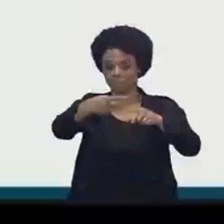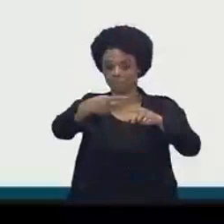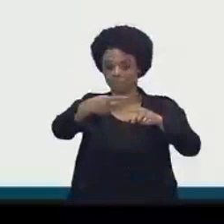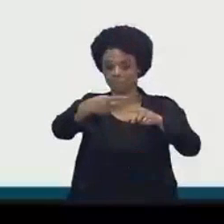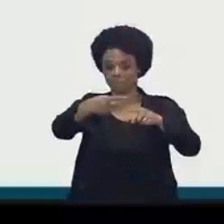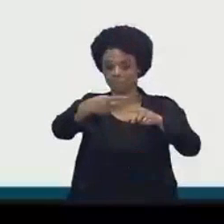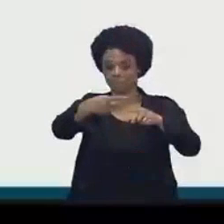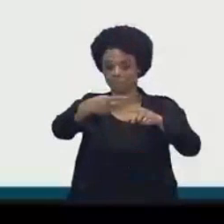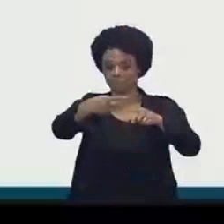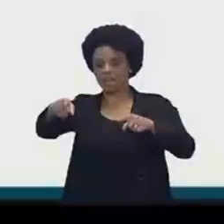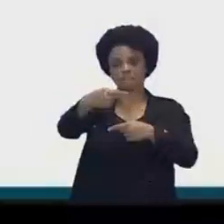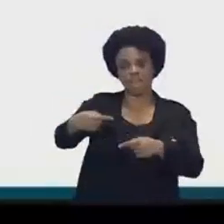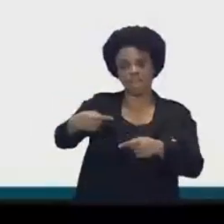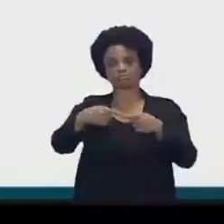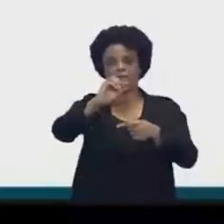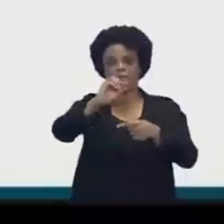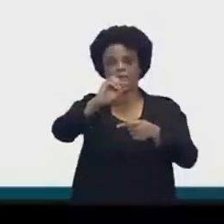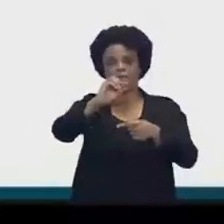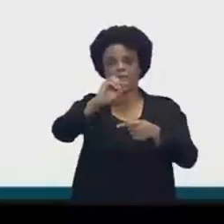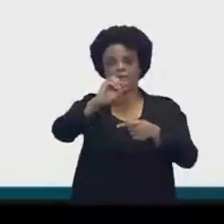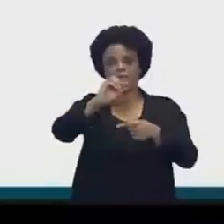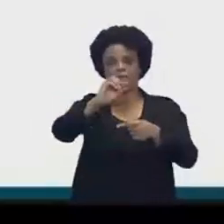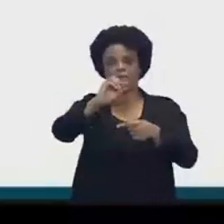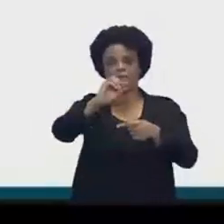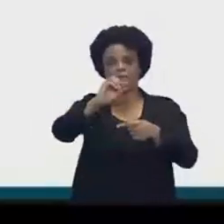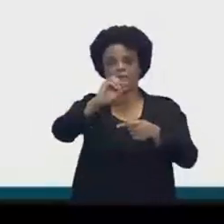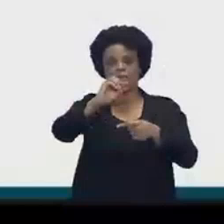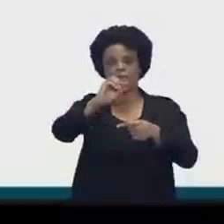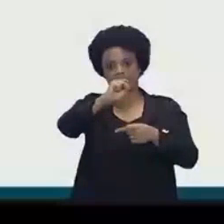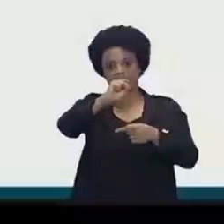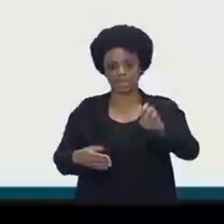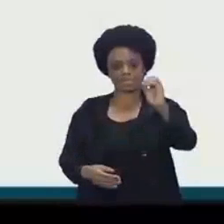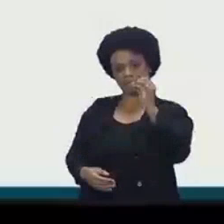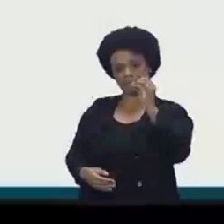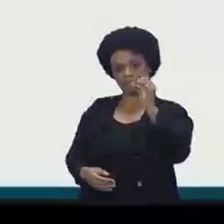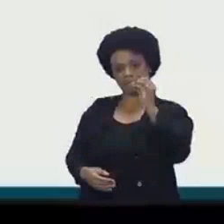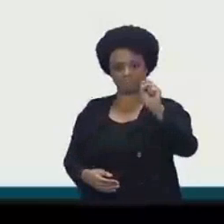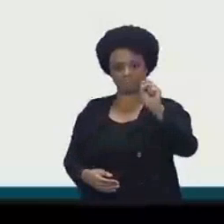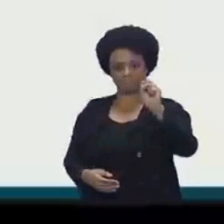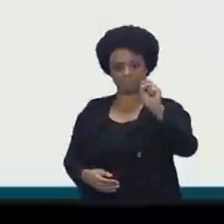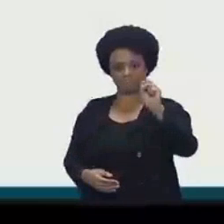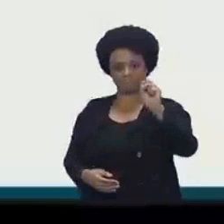inicial, né? Ou S0, né? Às vezes você vê essa anotação também de S0 aqui.